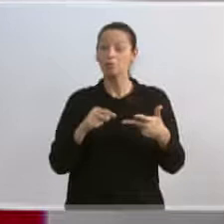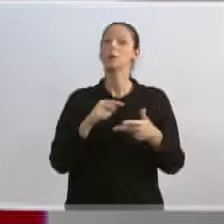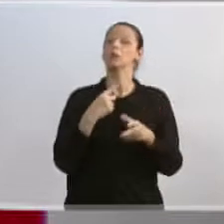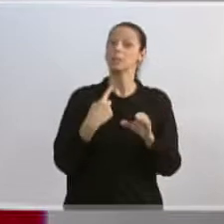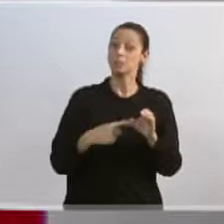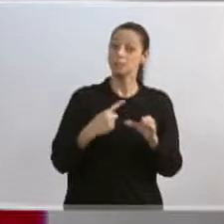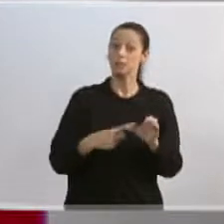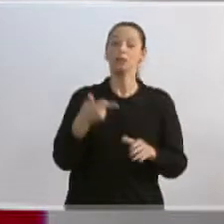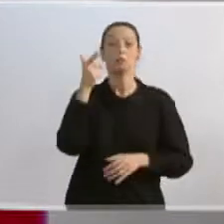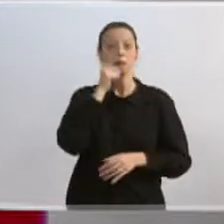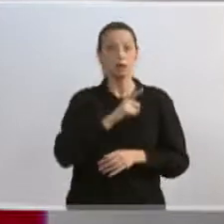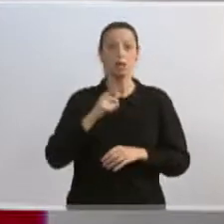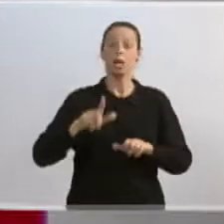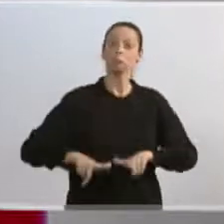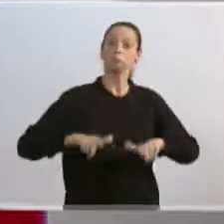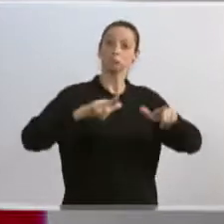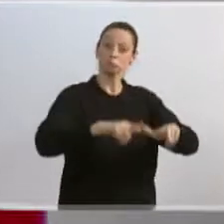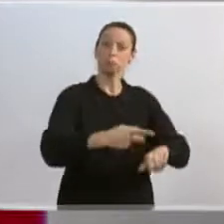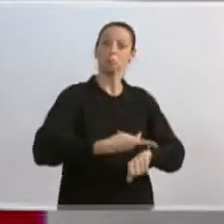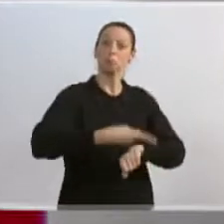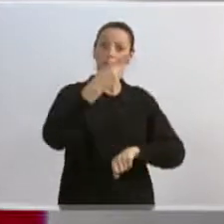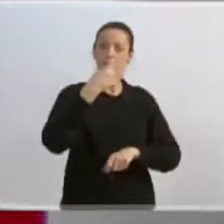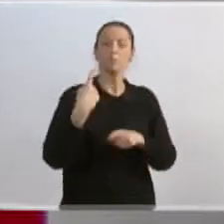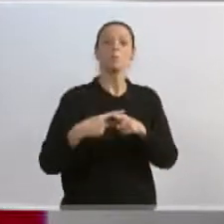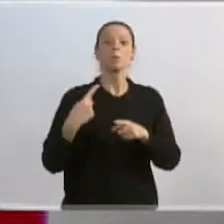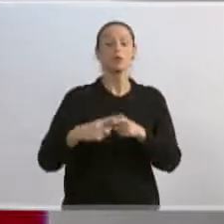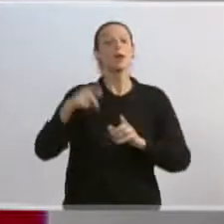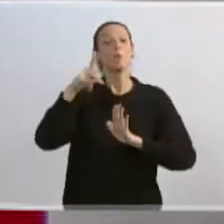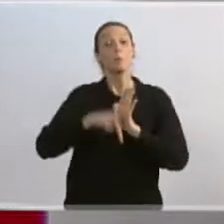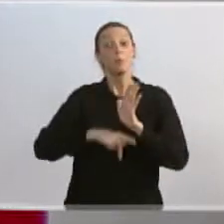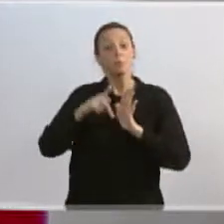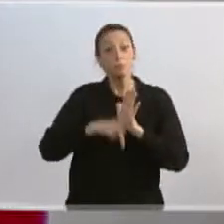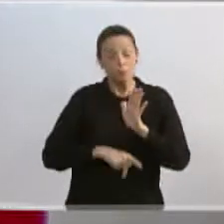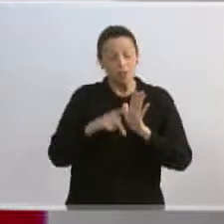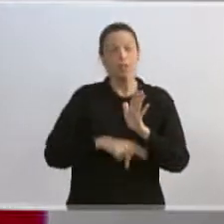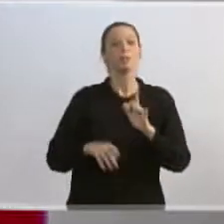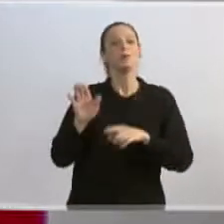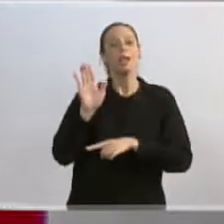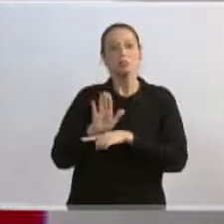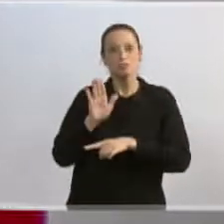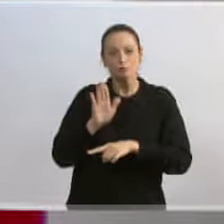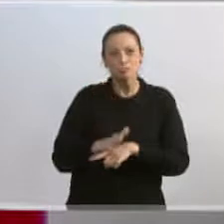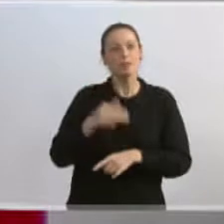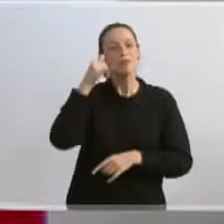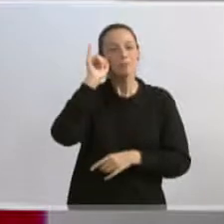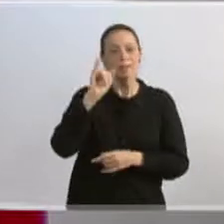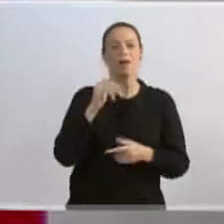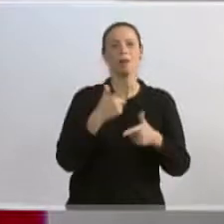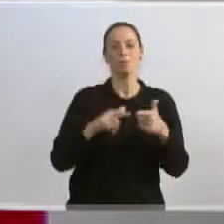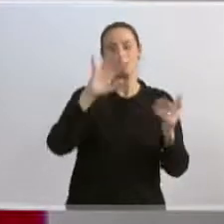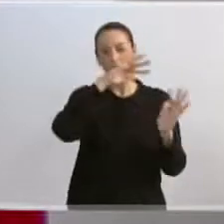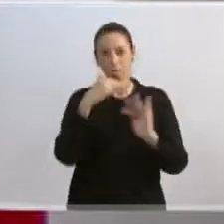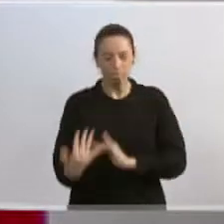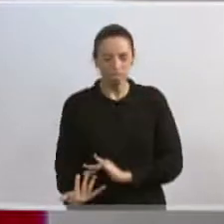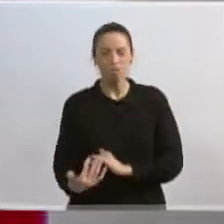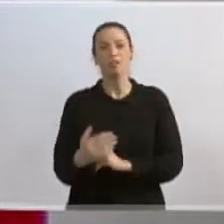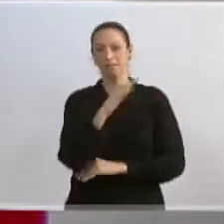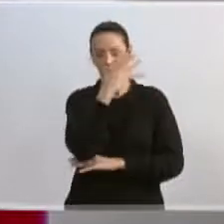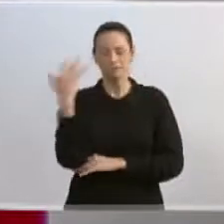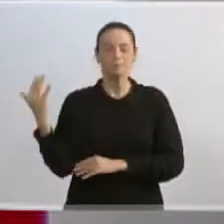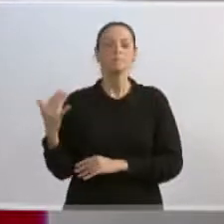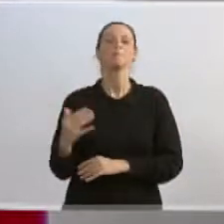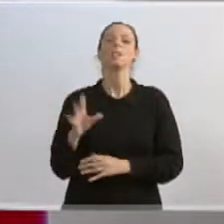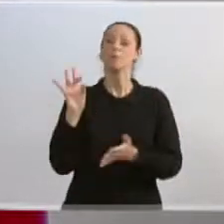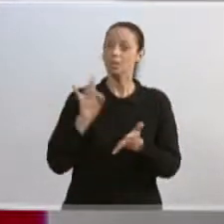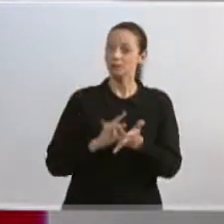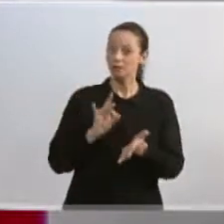meus parabéns a toda equipe da secretaria de defesa do cidadão não só atual equipe como as anteriores que tem